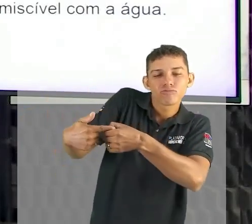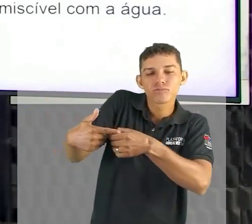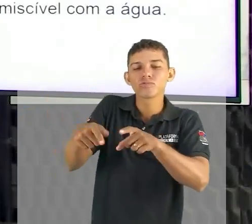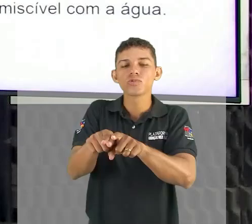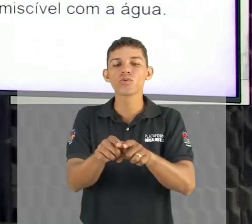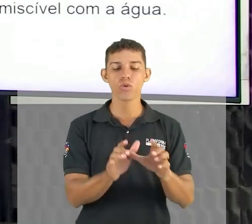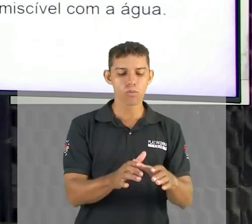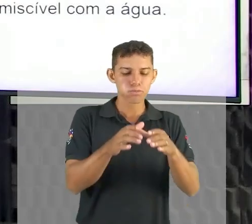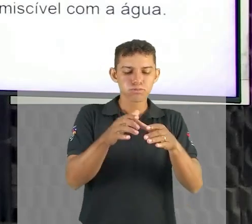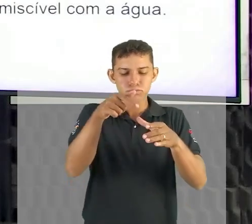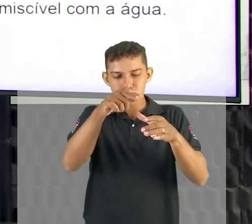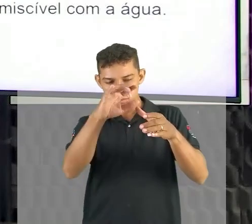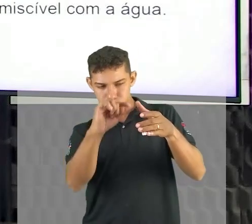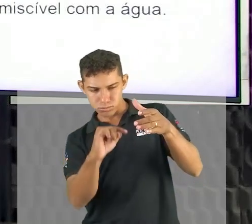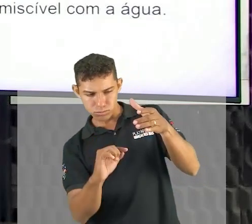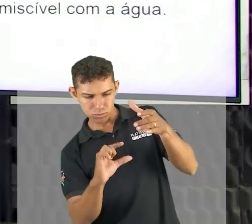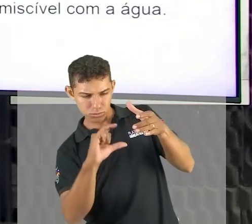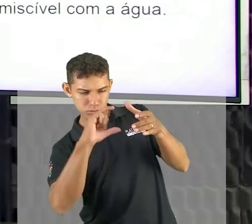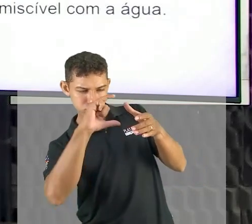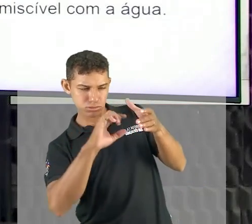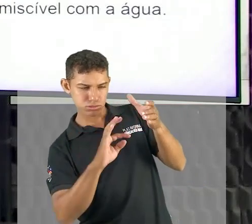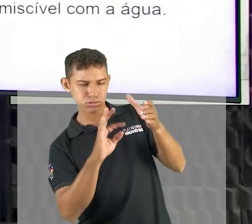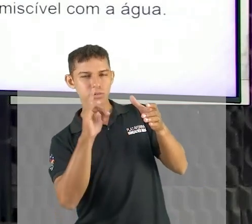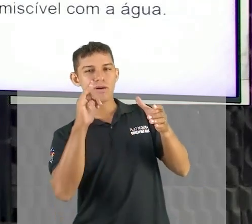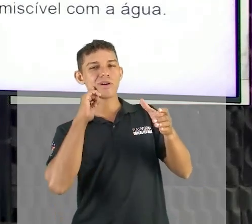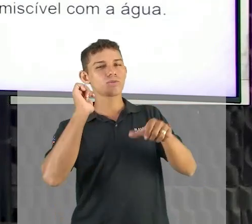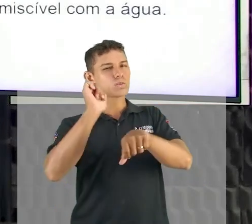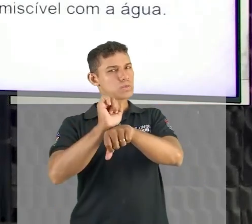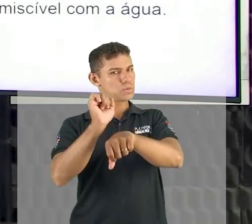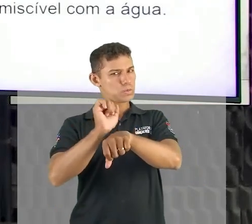Após agitar o frasco e guardar um dos períodos de tempo,